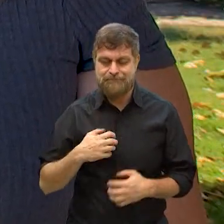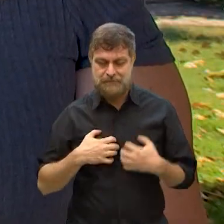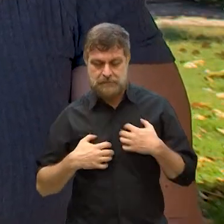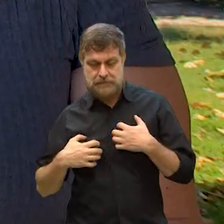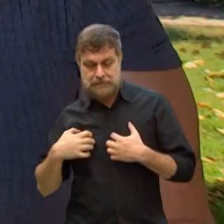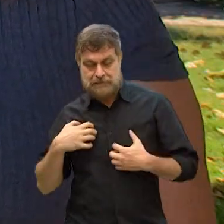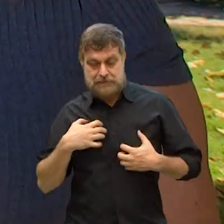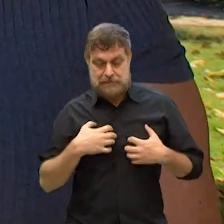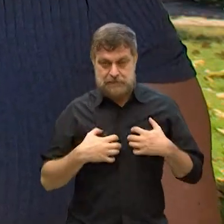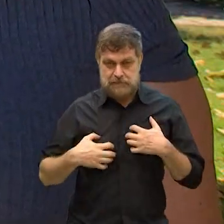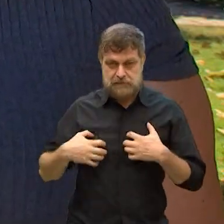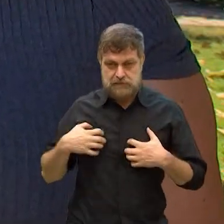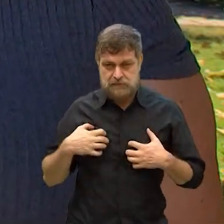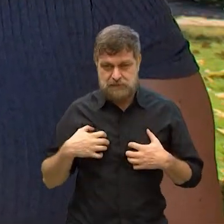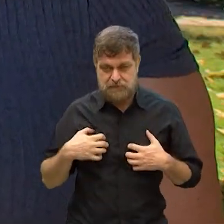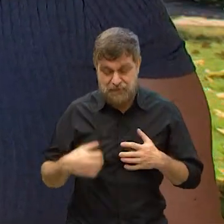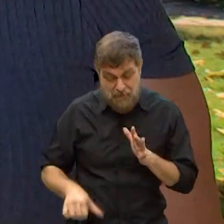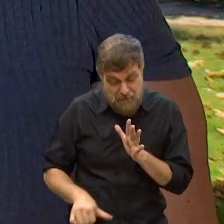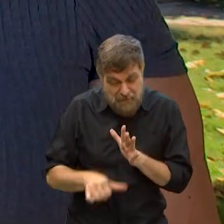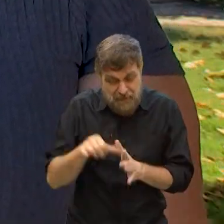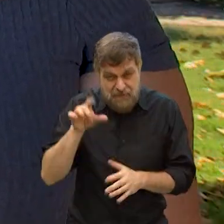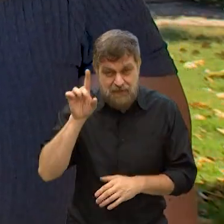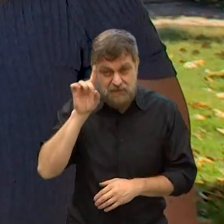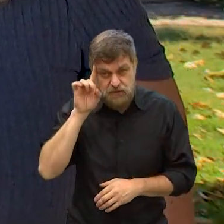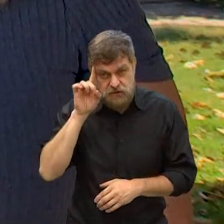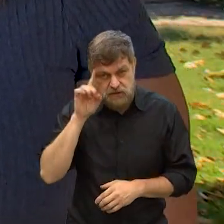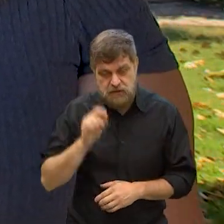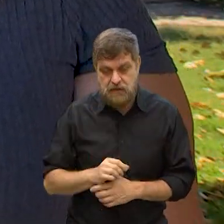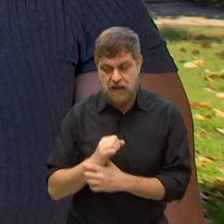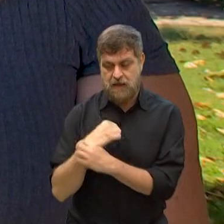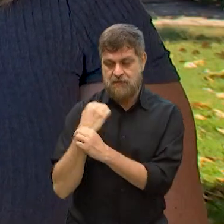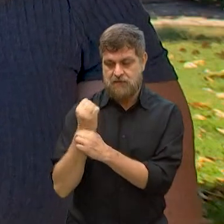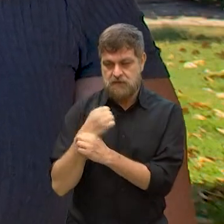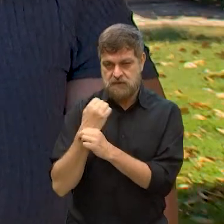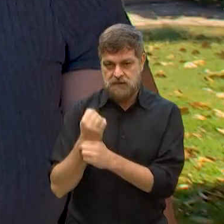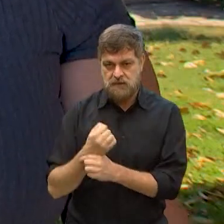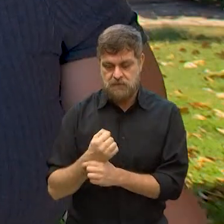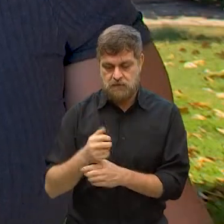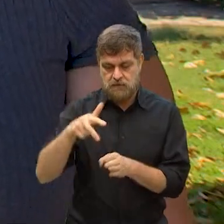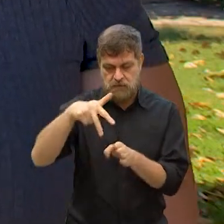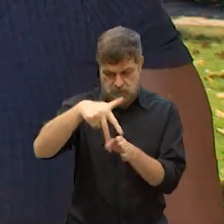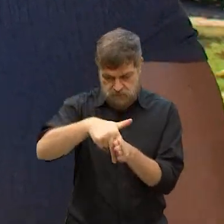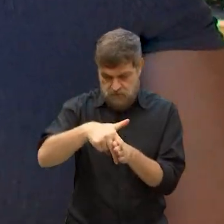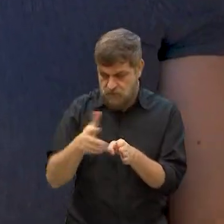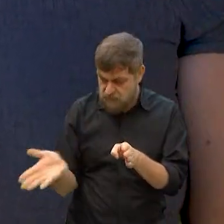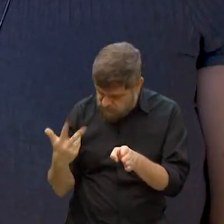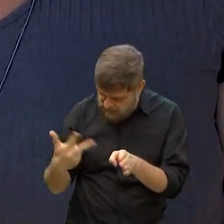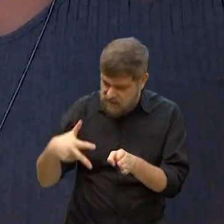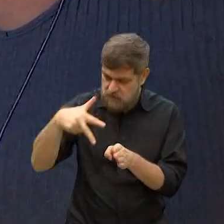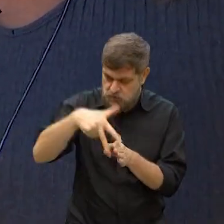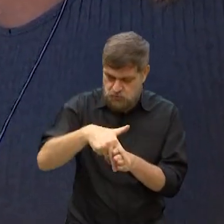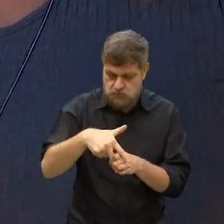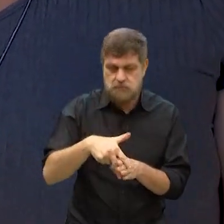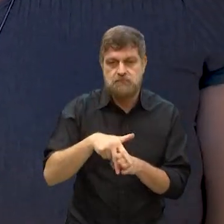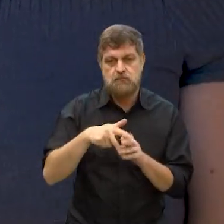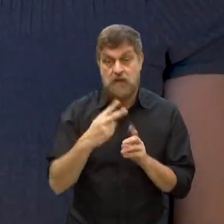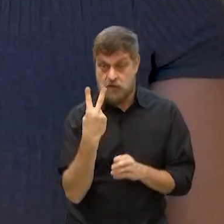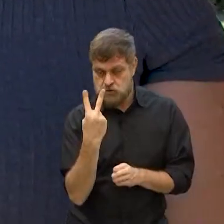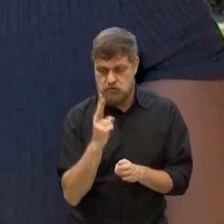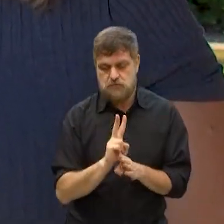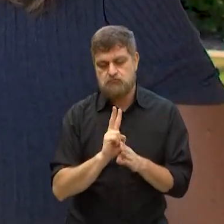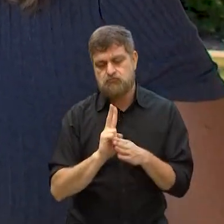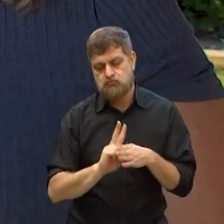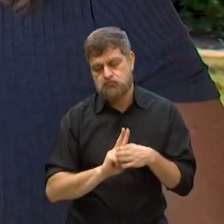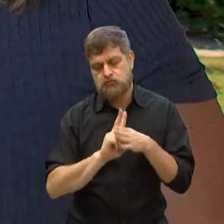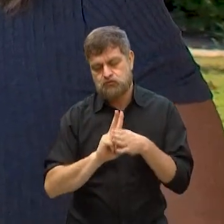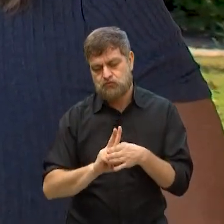chegou meio apreensiva. Então, a primeira vez a fisioterapeuta subiu com ela no cavalo, foi junto,